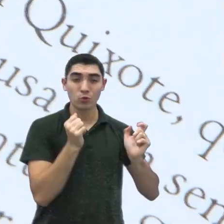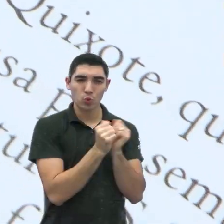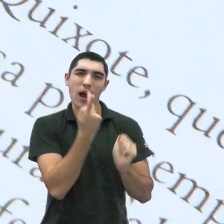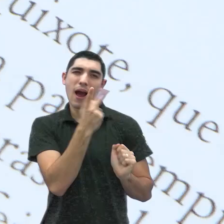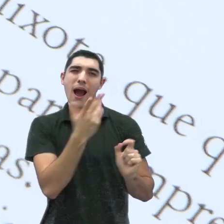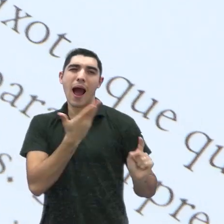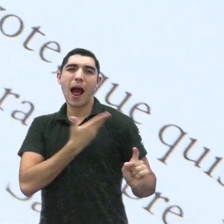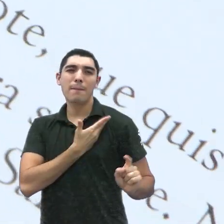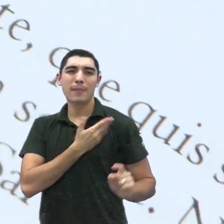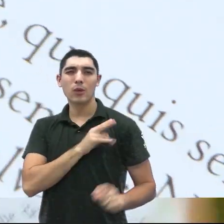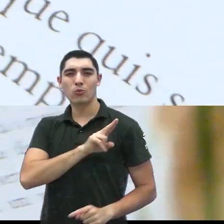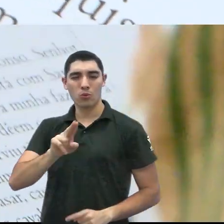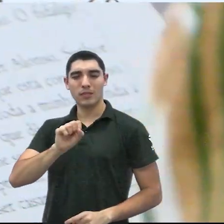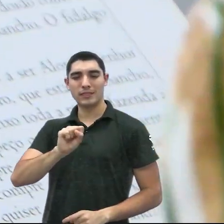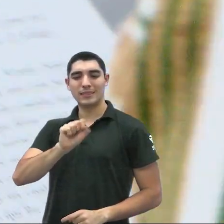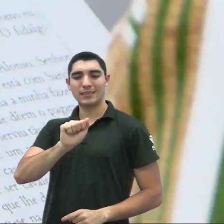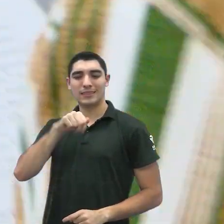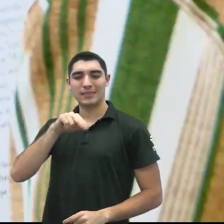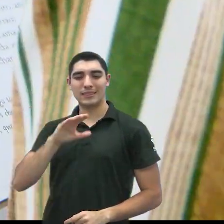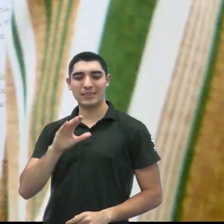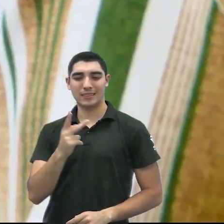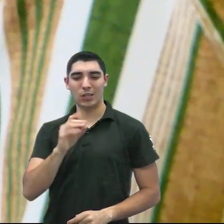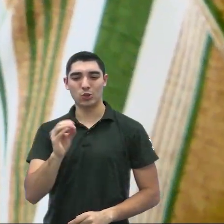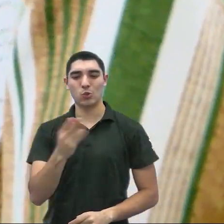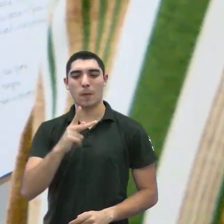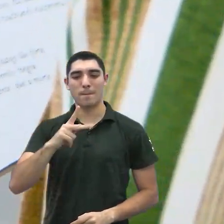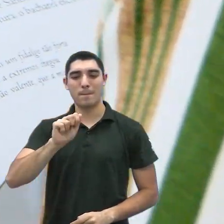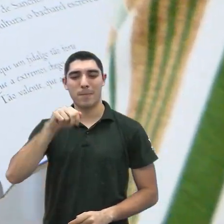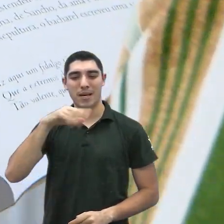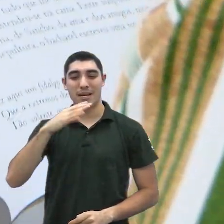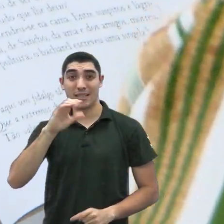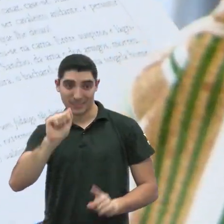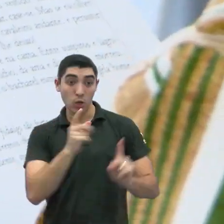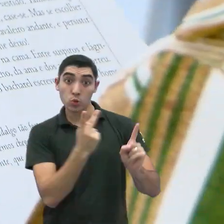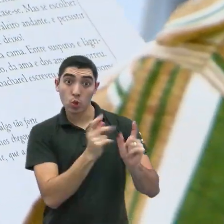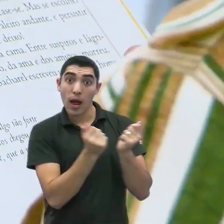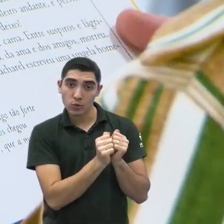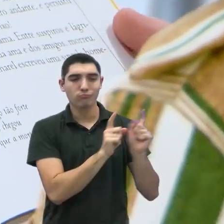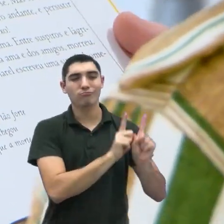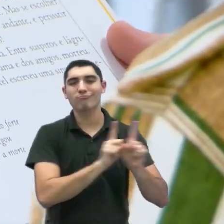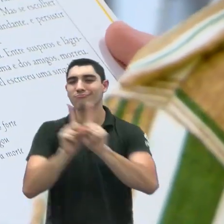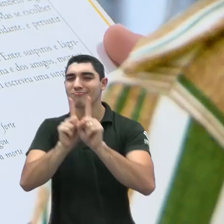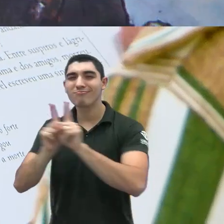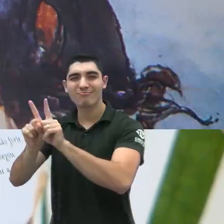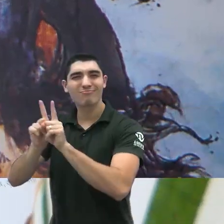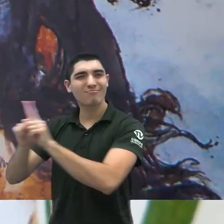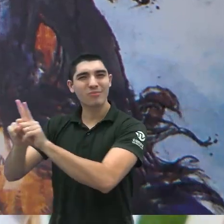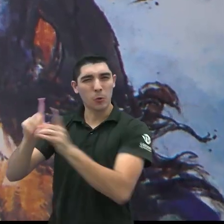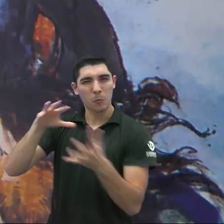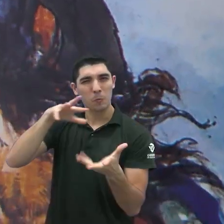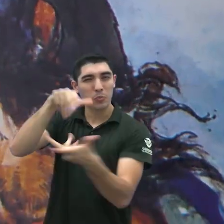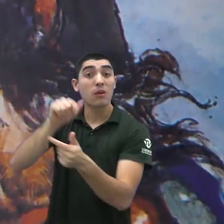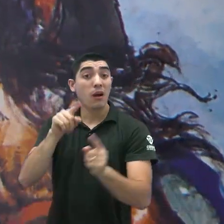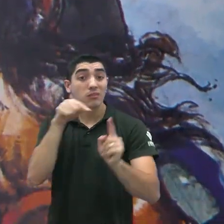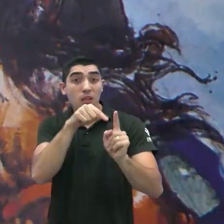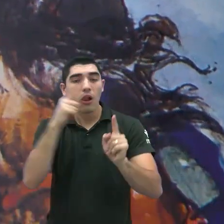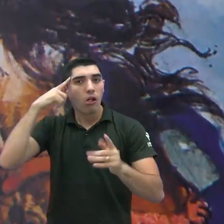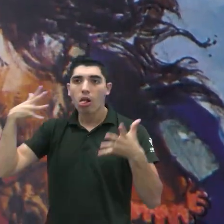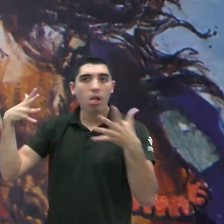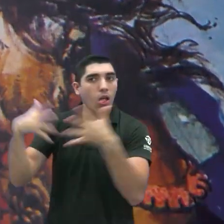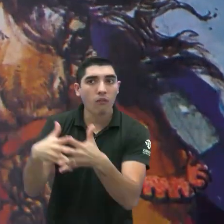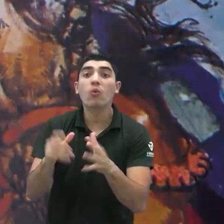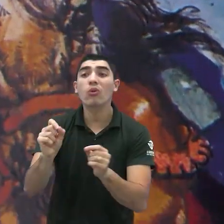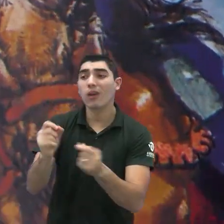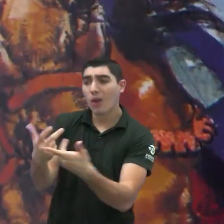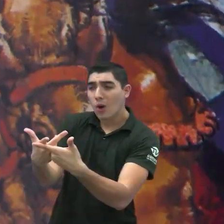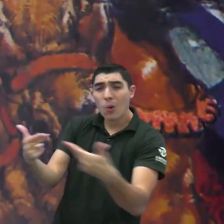fiel escudeiro Sancho Panza. Dom Quixote passa a confundir a realidade com o mundo da imaginação, enxergando gigantes onde